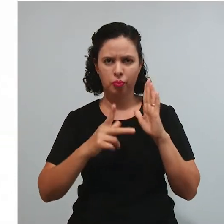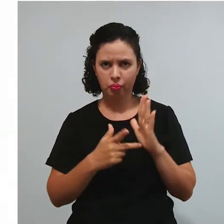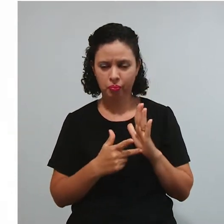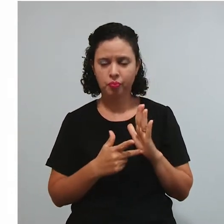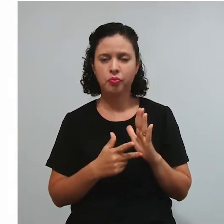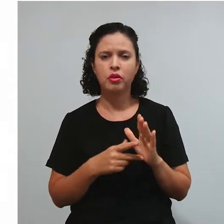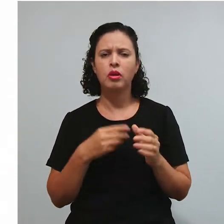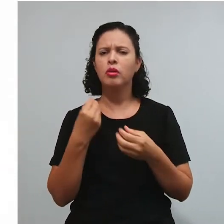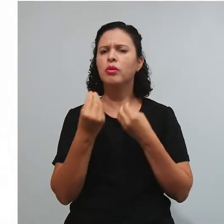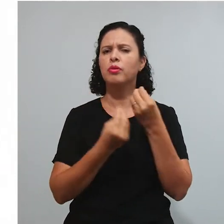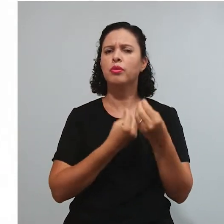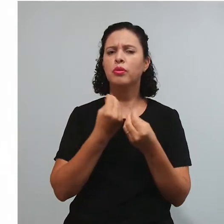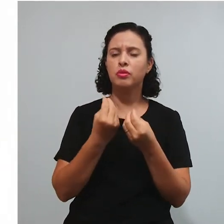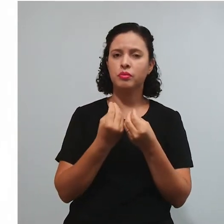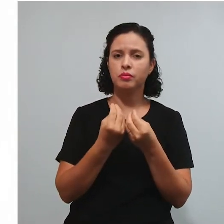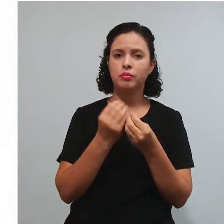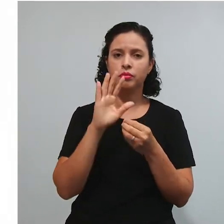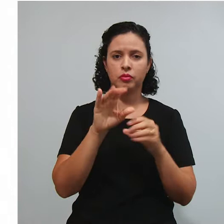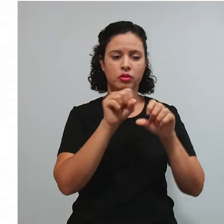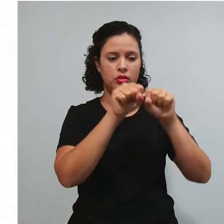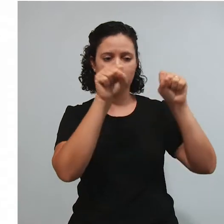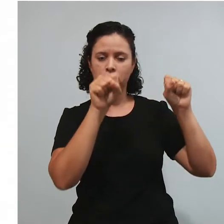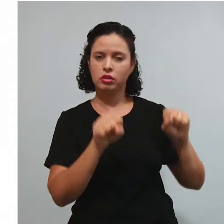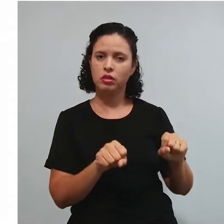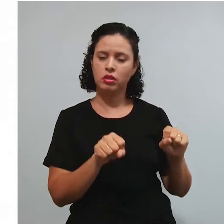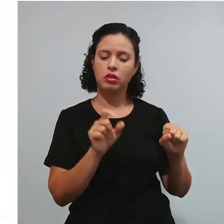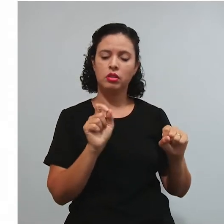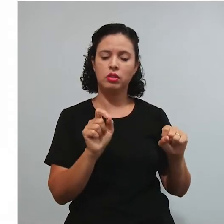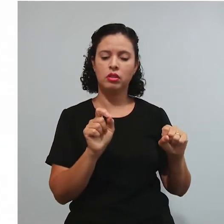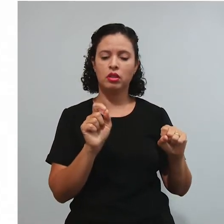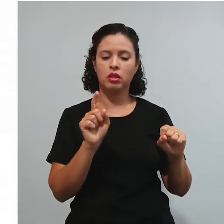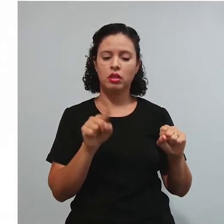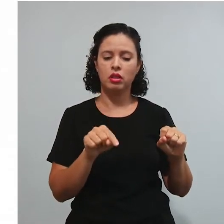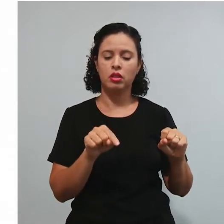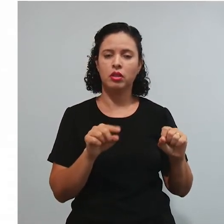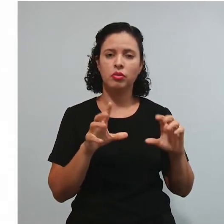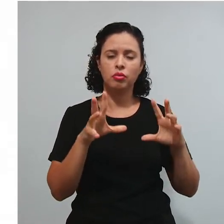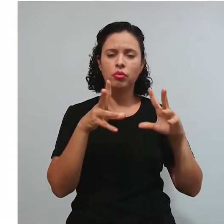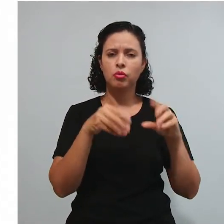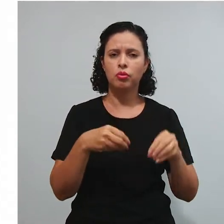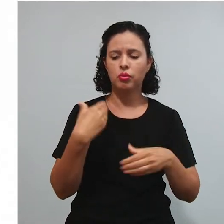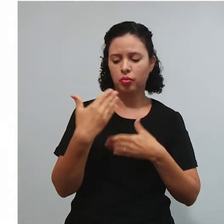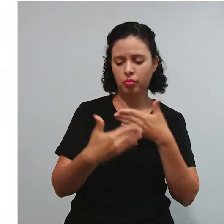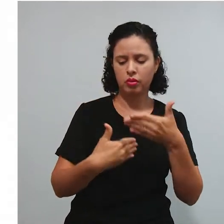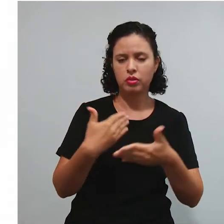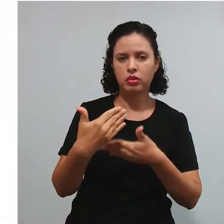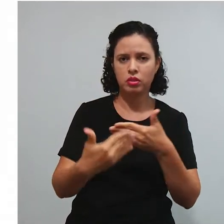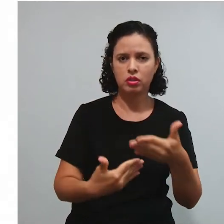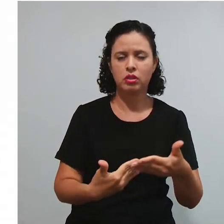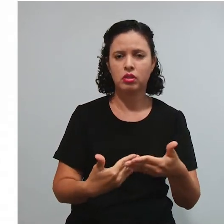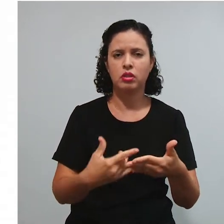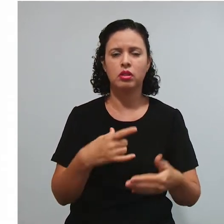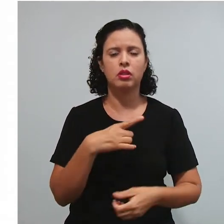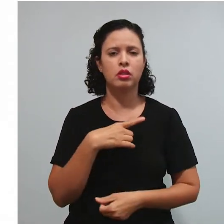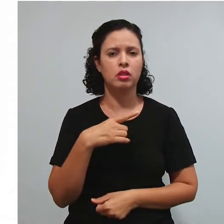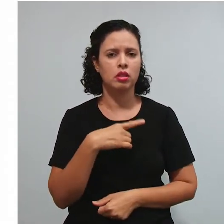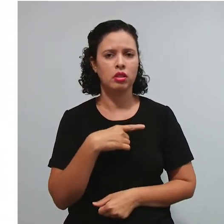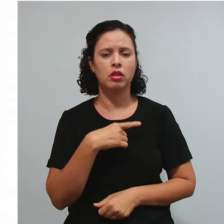professora? Como assim? Sistema é todo esse processo onde